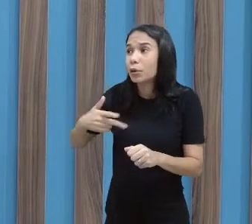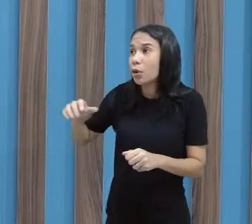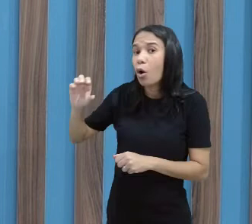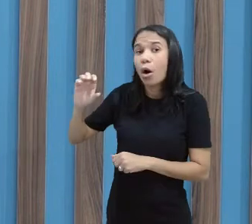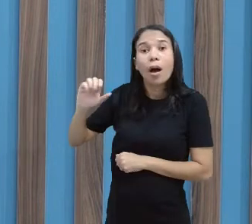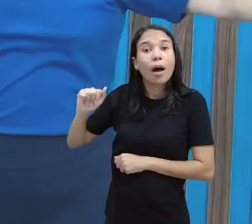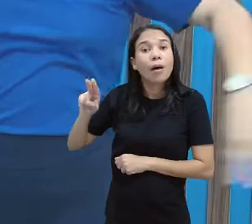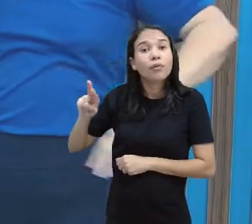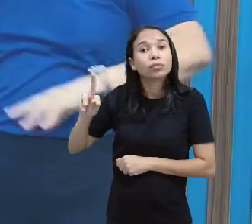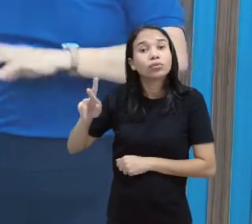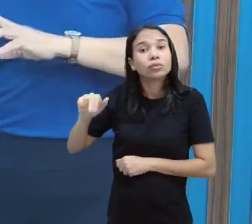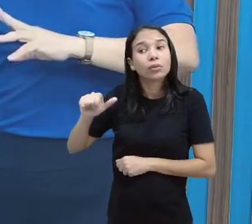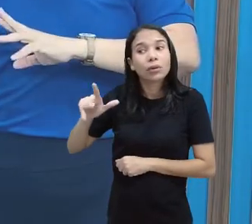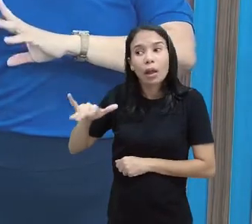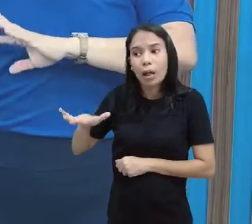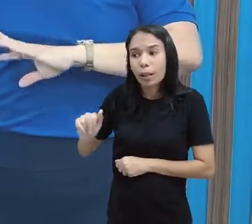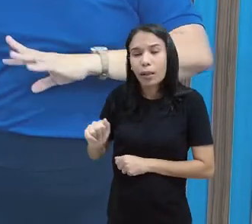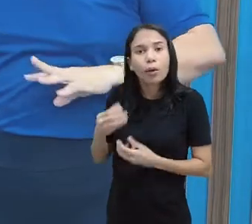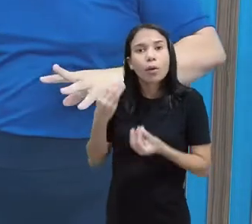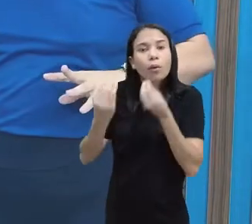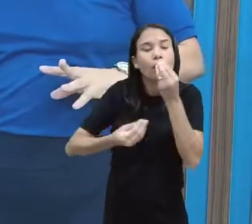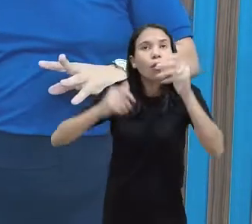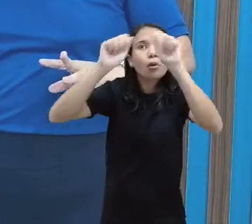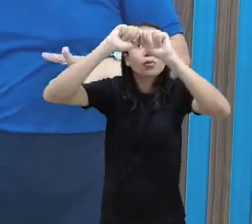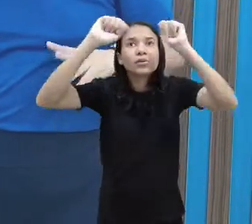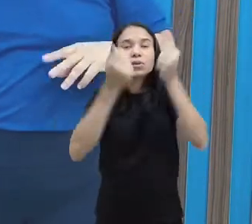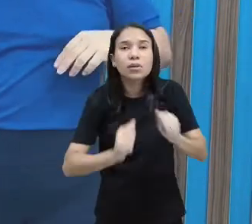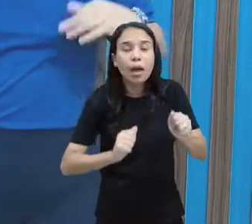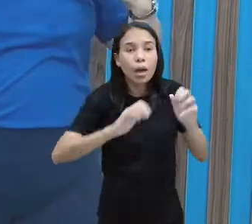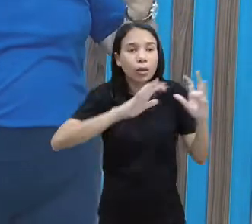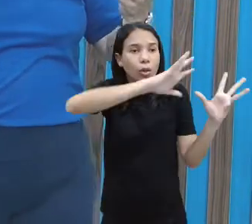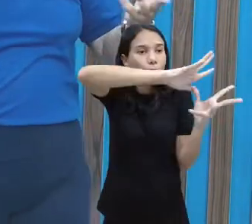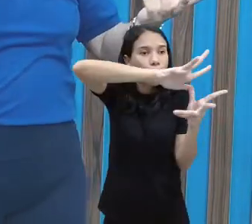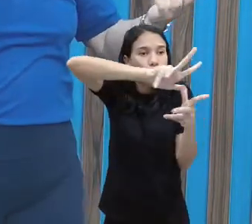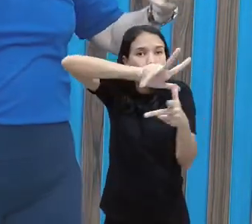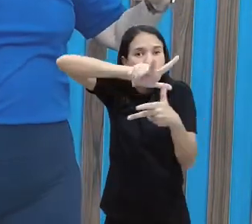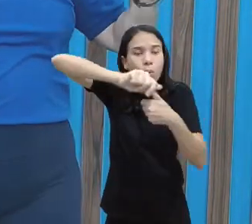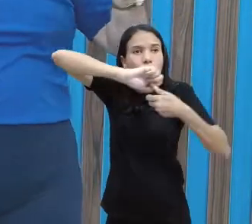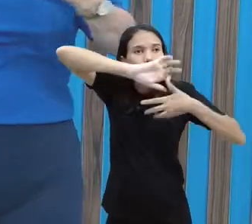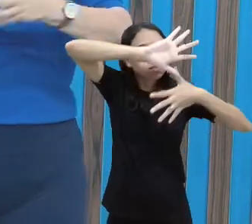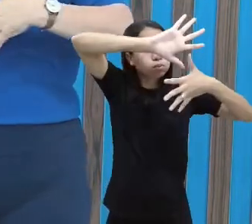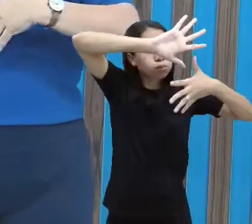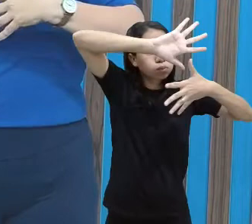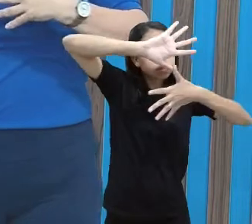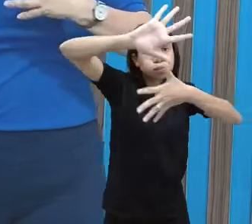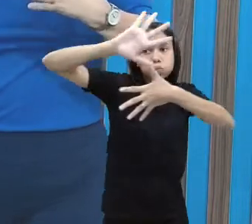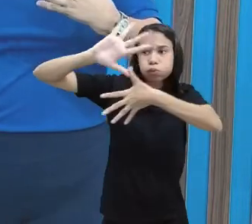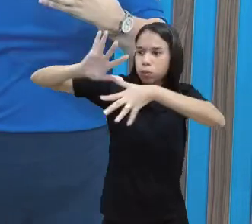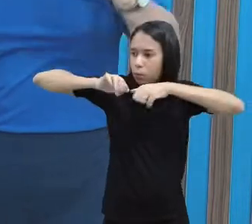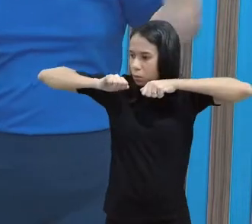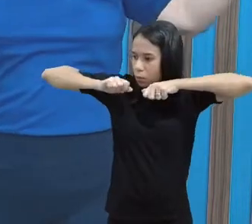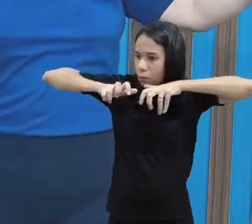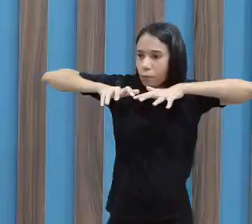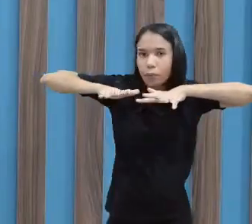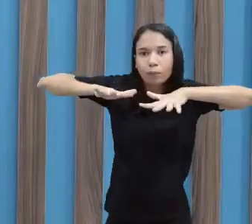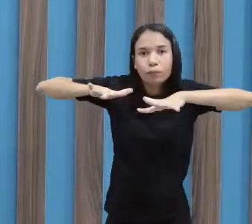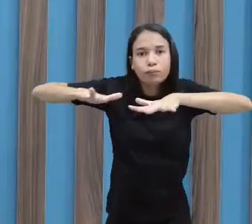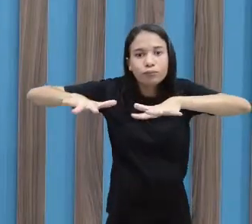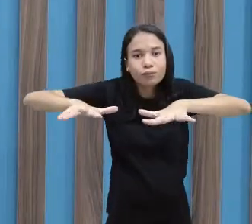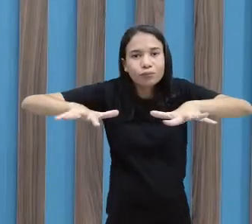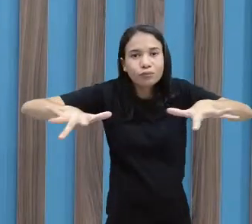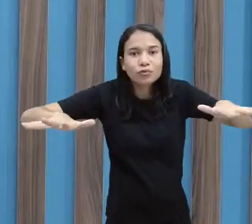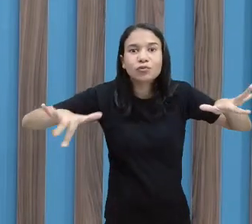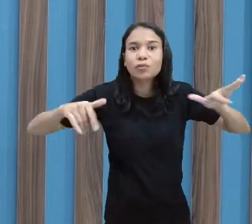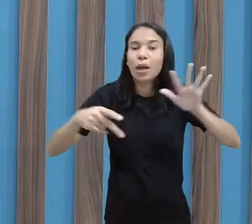na Oceania, pelos indígenas da América do Norte, da América Central, os povos, né,